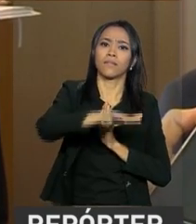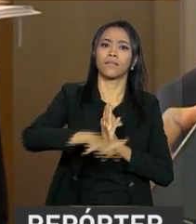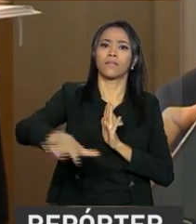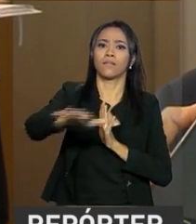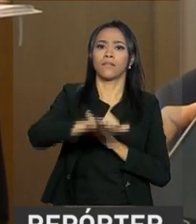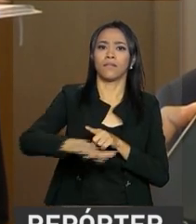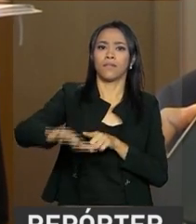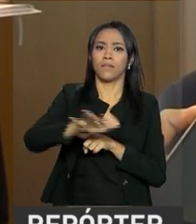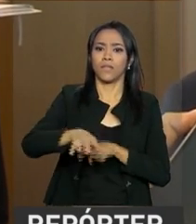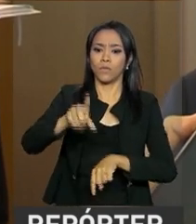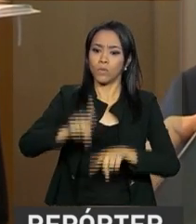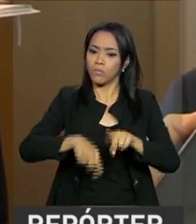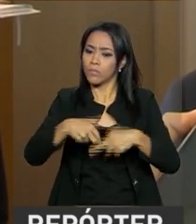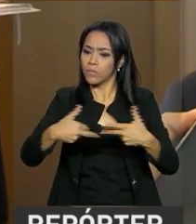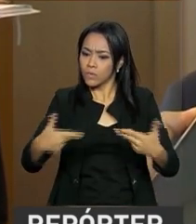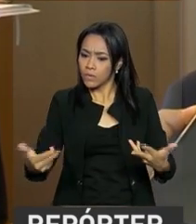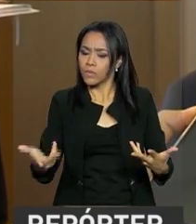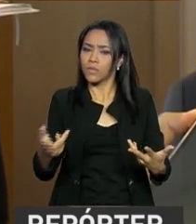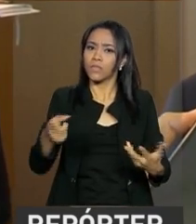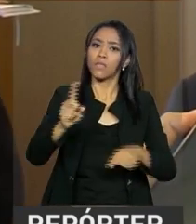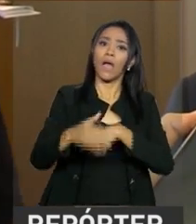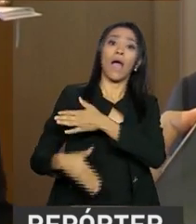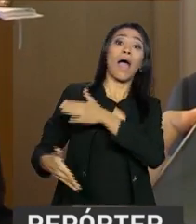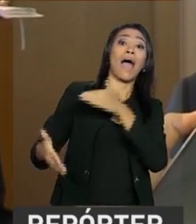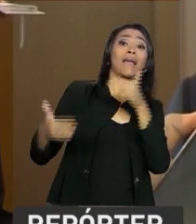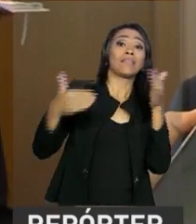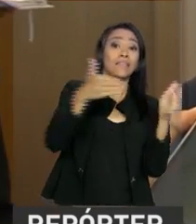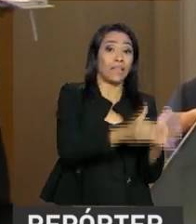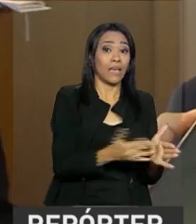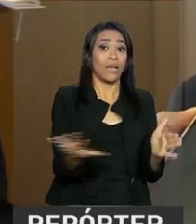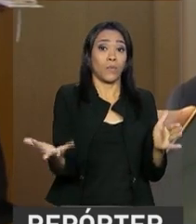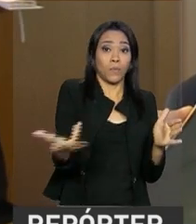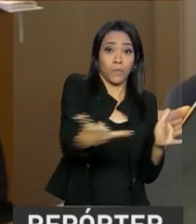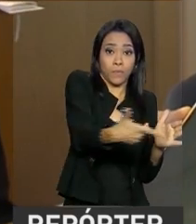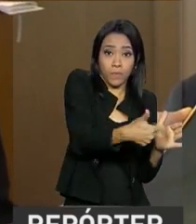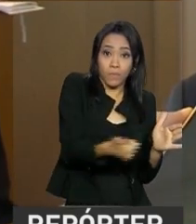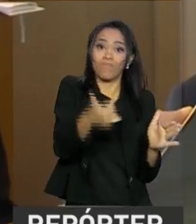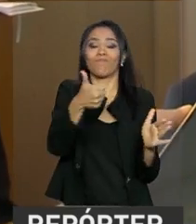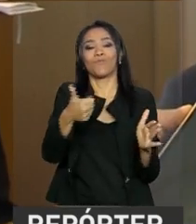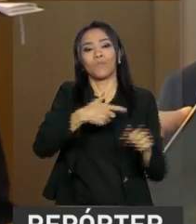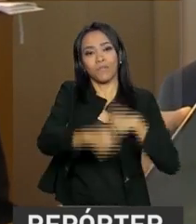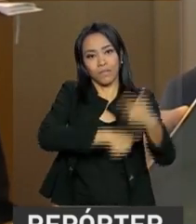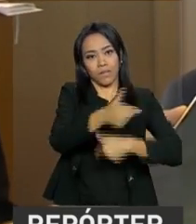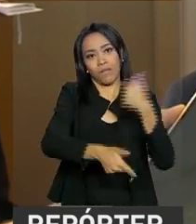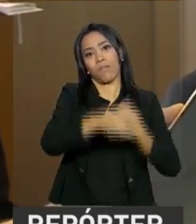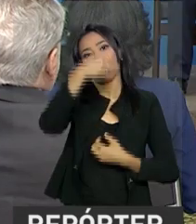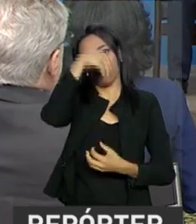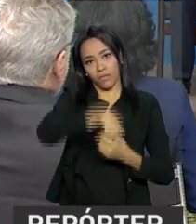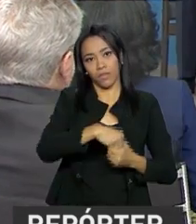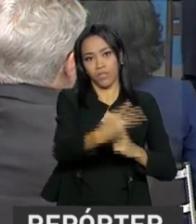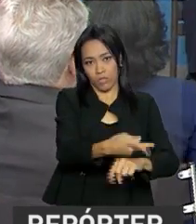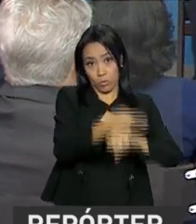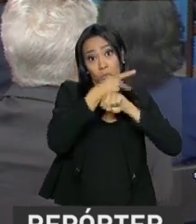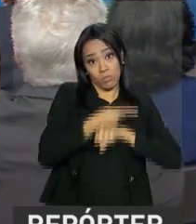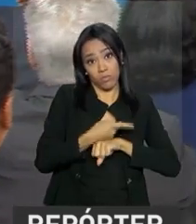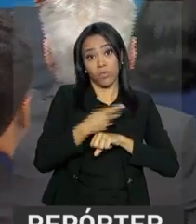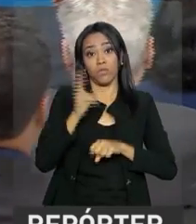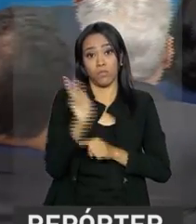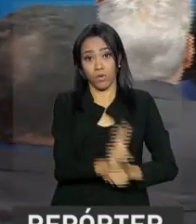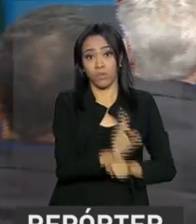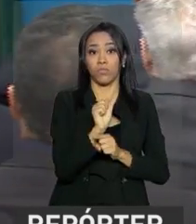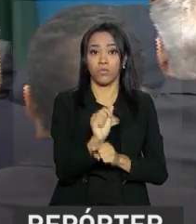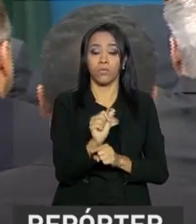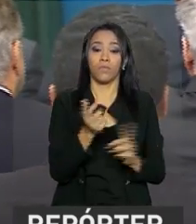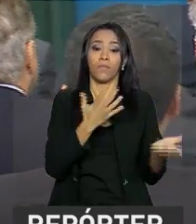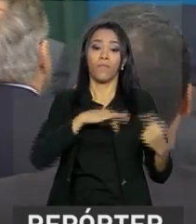condições dos produtos em si até a melhoria da eficiência da operação do BNDS junto a seus aos agentes financeiros durante cerimônia em